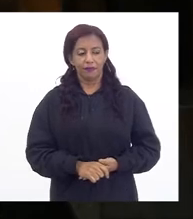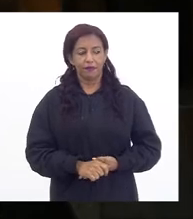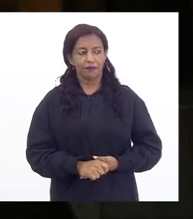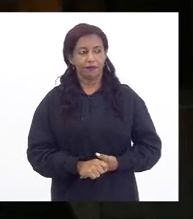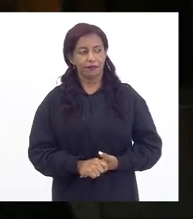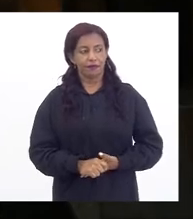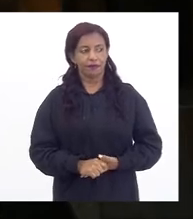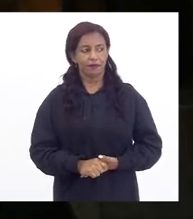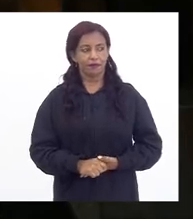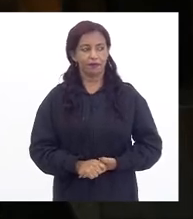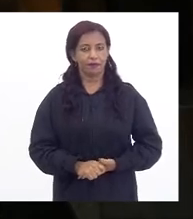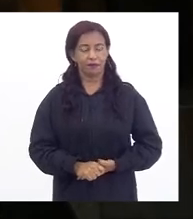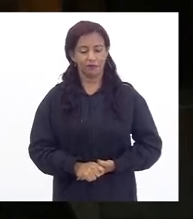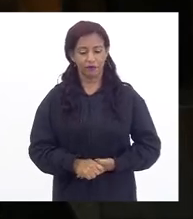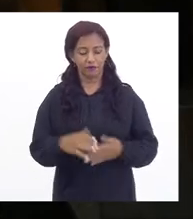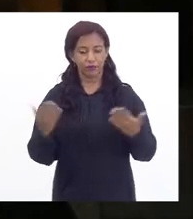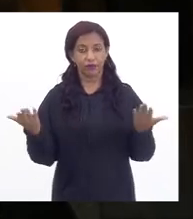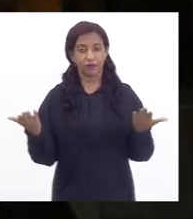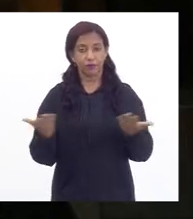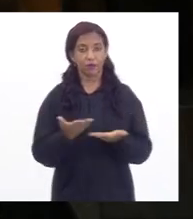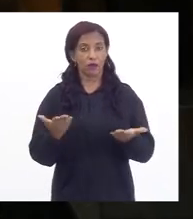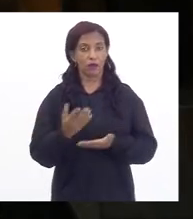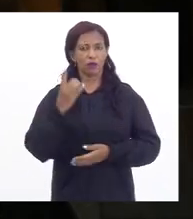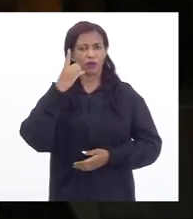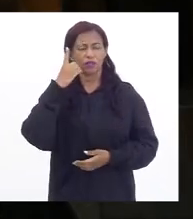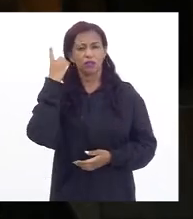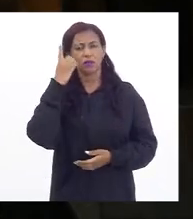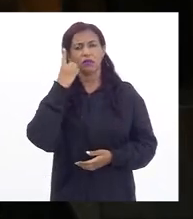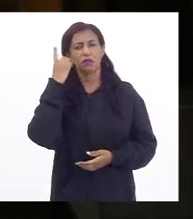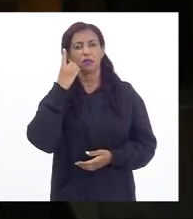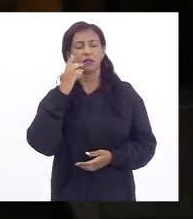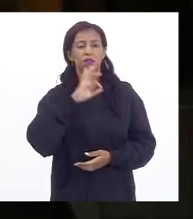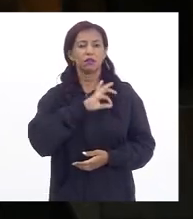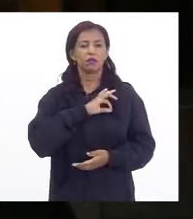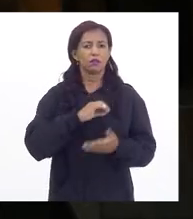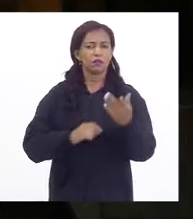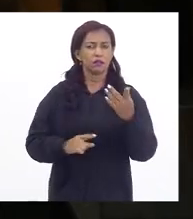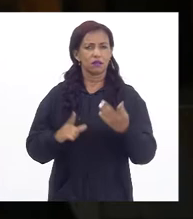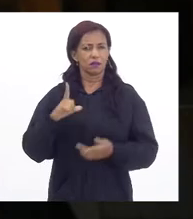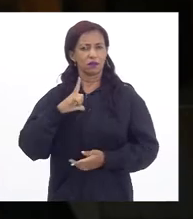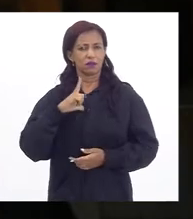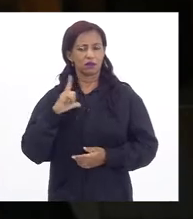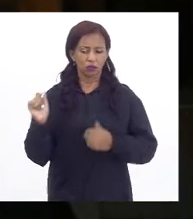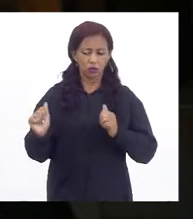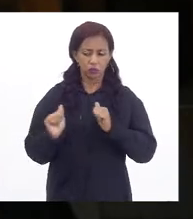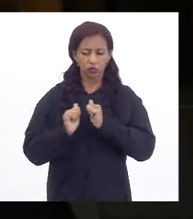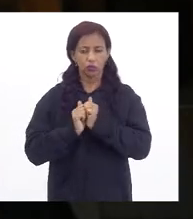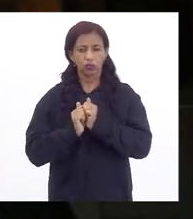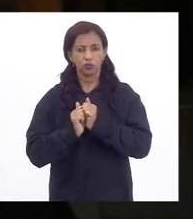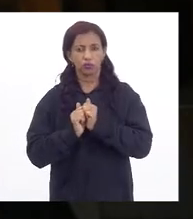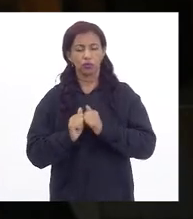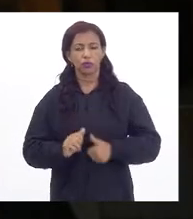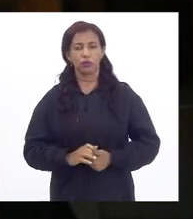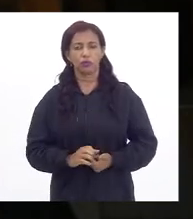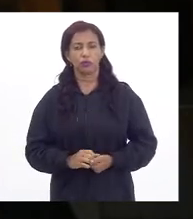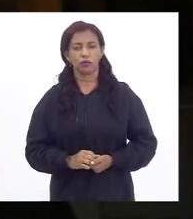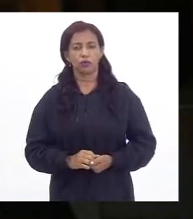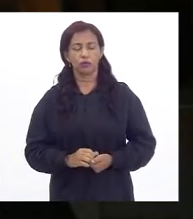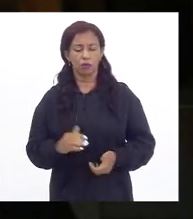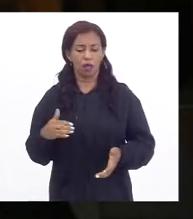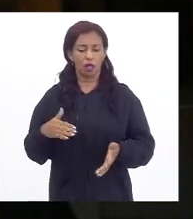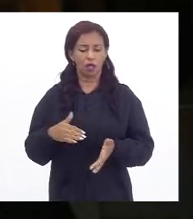Eu, no dia de hoje, deputada Marta Rocha, e a senhora esteve presente